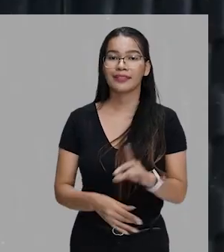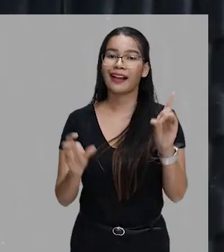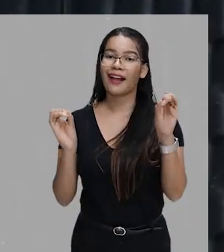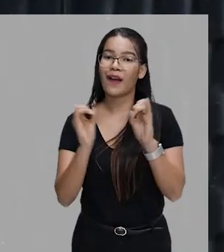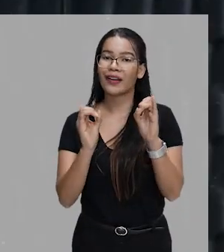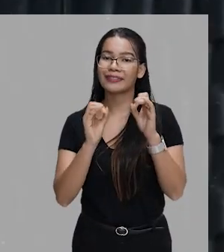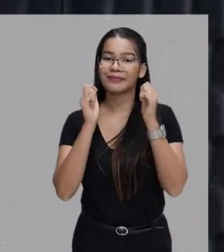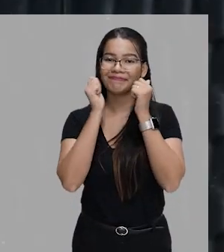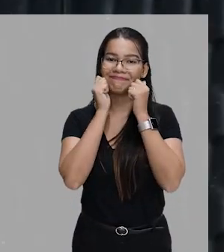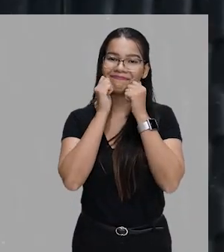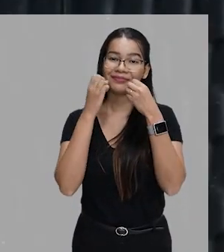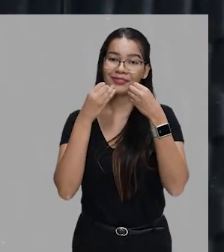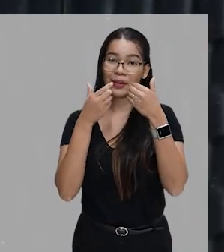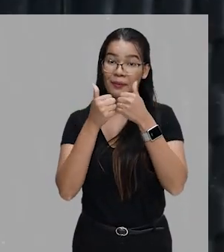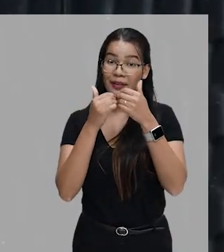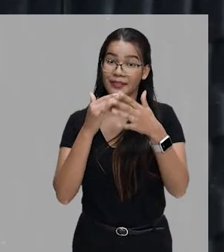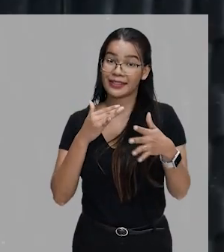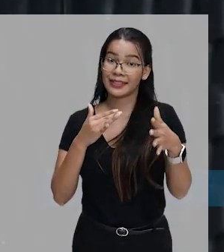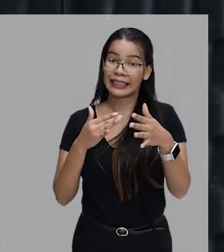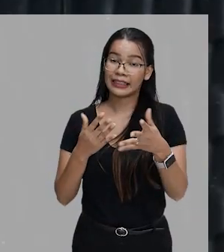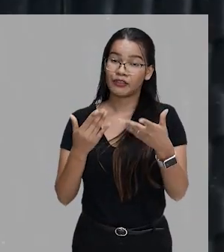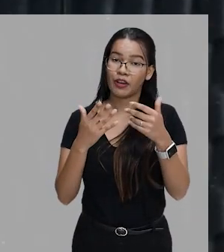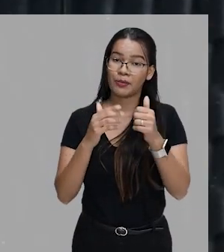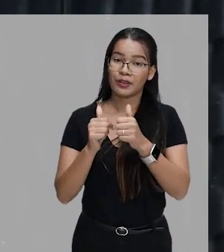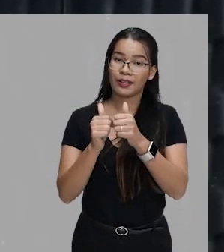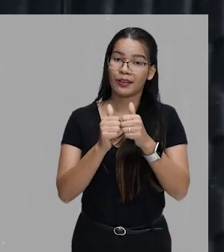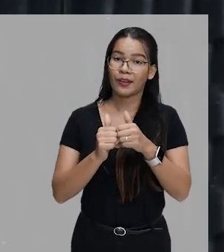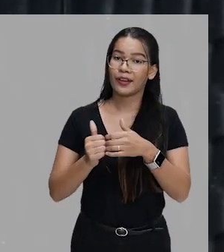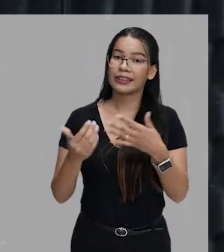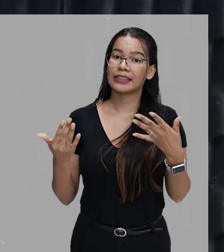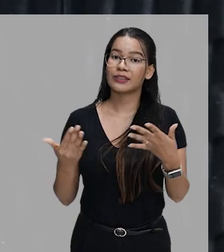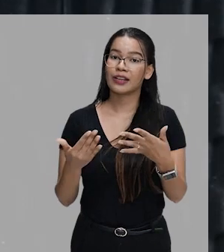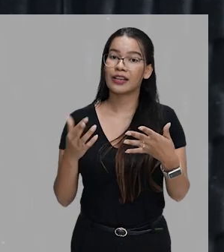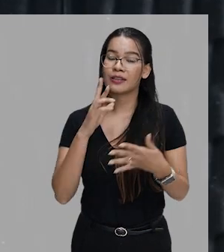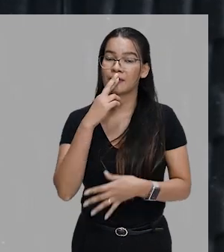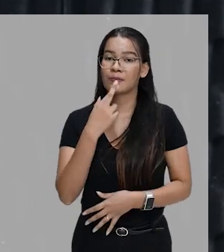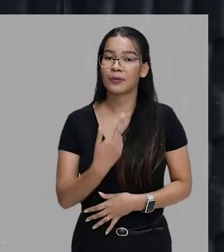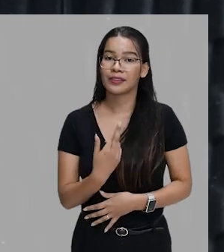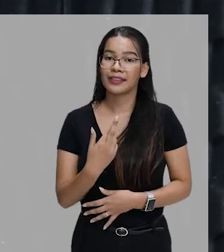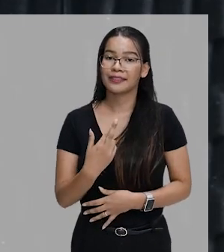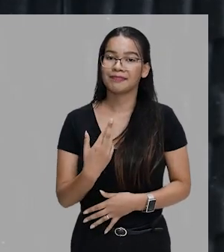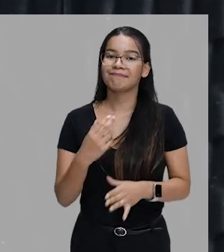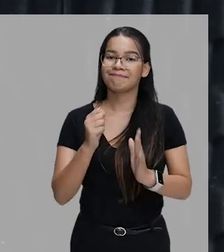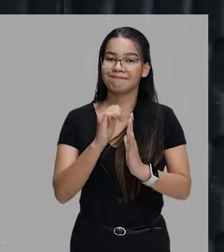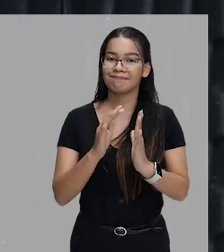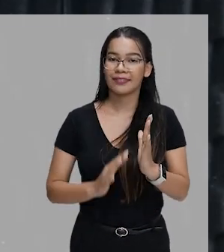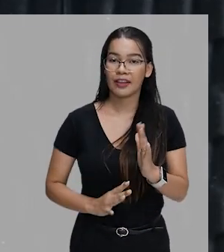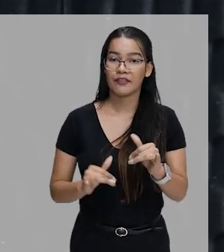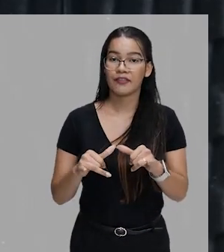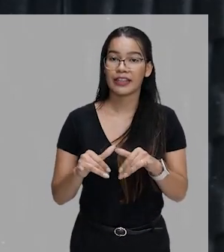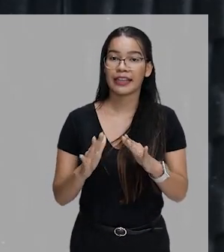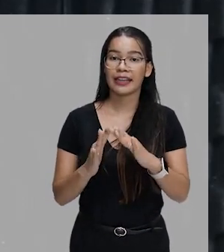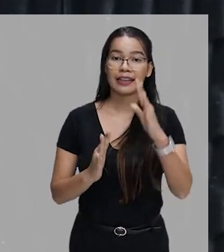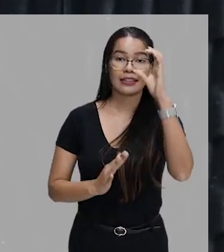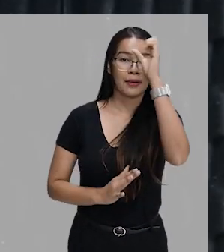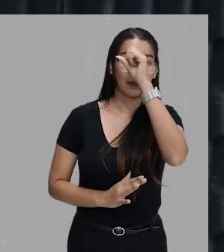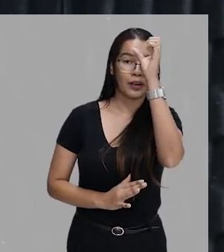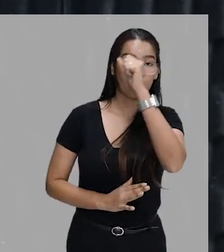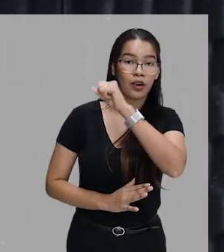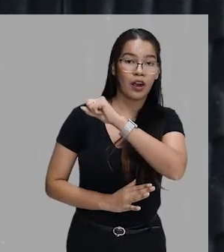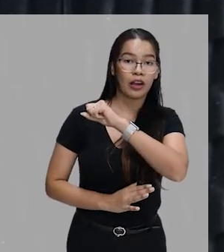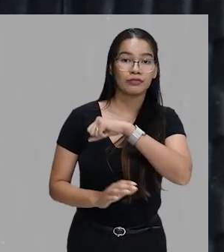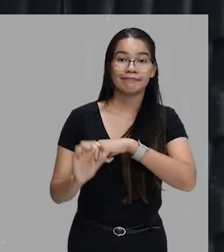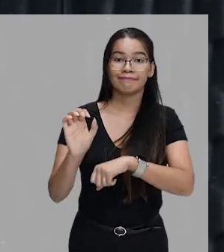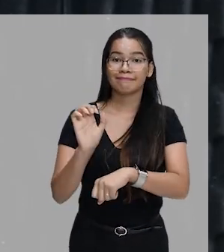Oi, chuchus, tudo bem com vocês? Vamos de exercícios mais uma vez. Fique em casa aprendendo, esse é o programa do Governo do